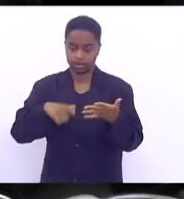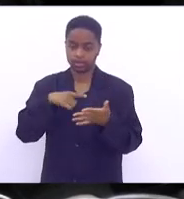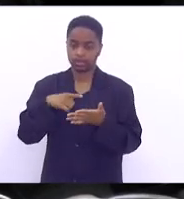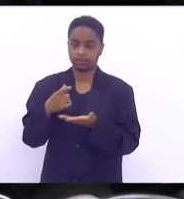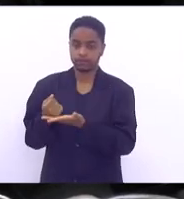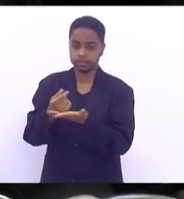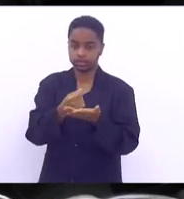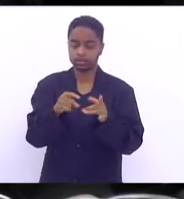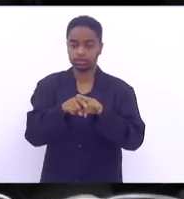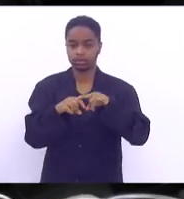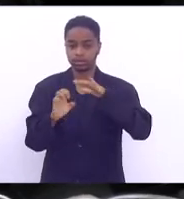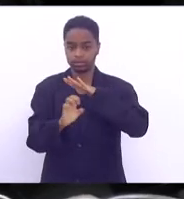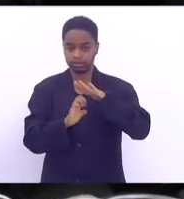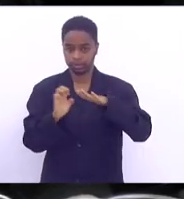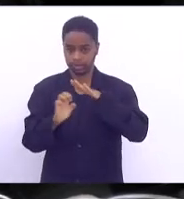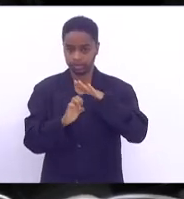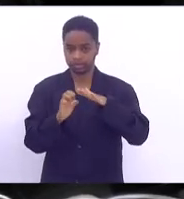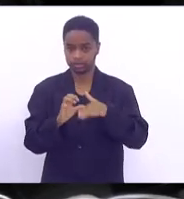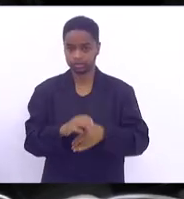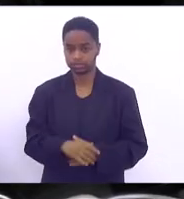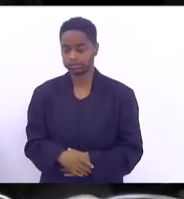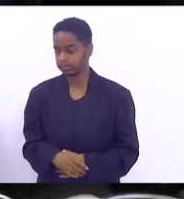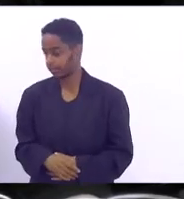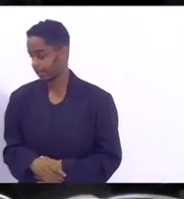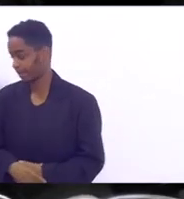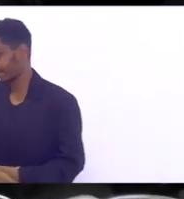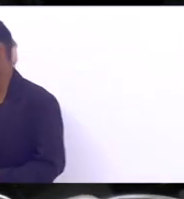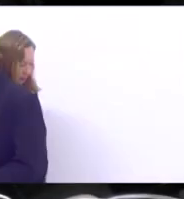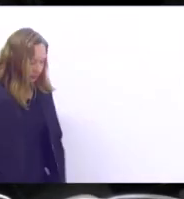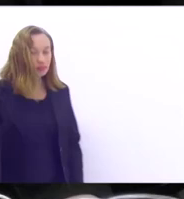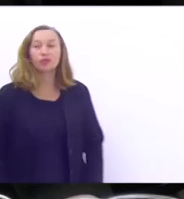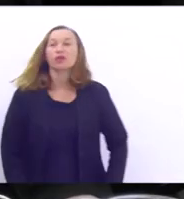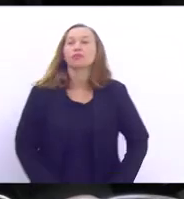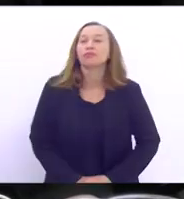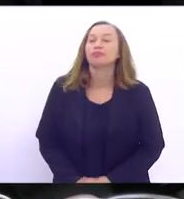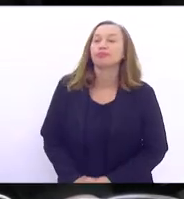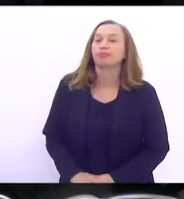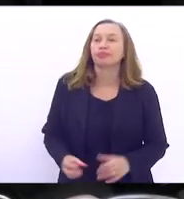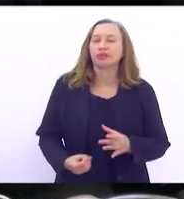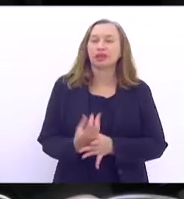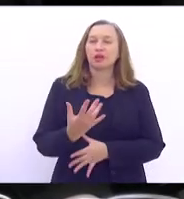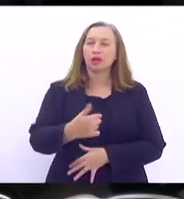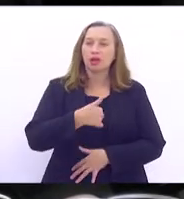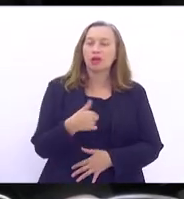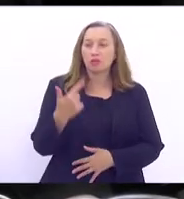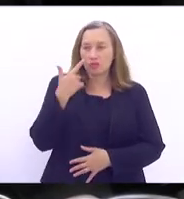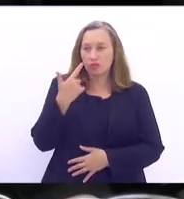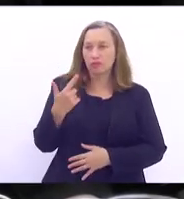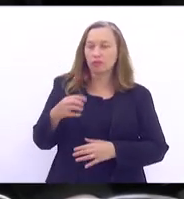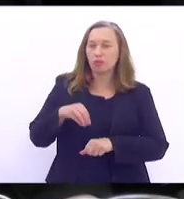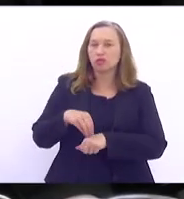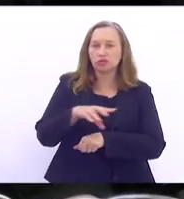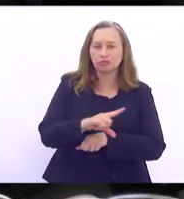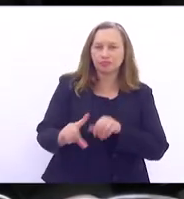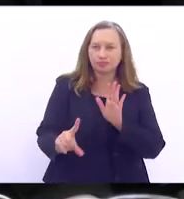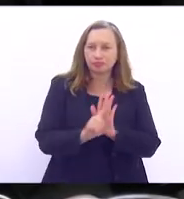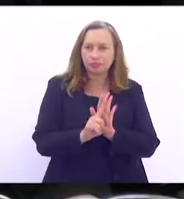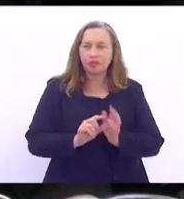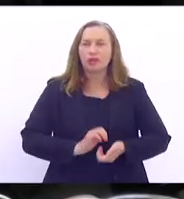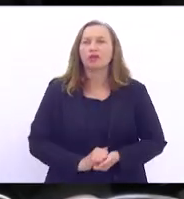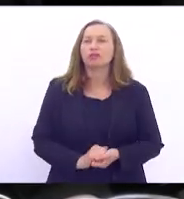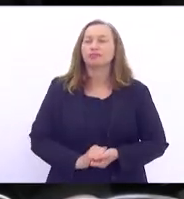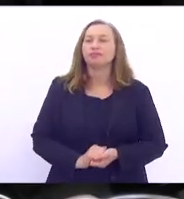a empresarial. Enfim, então existe um grande pleito para a criação. Eu elaborei uma indicação legislativa